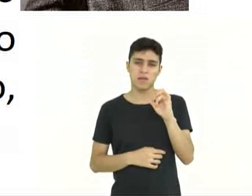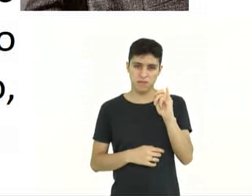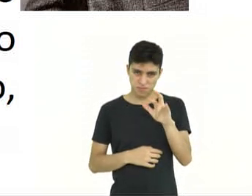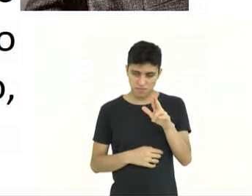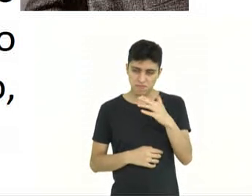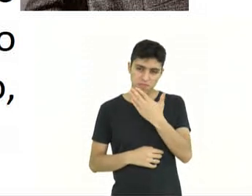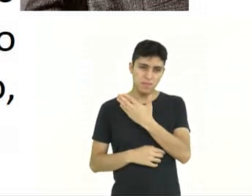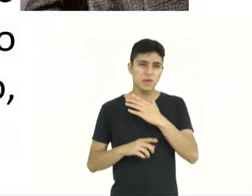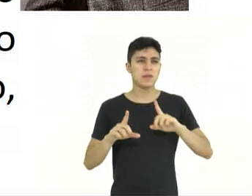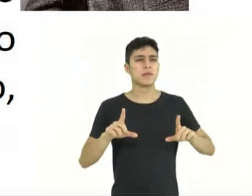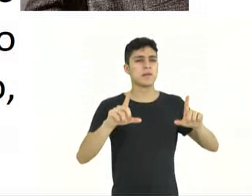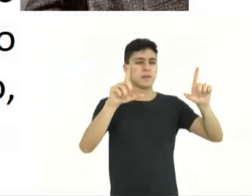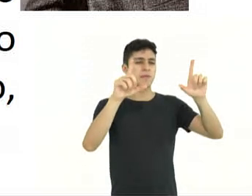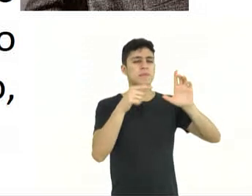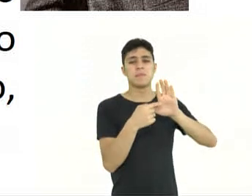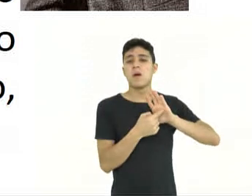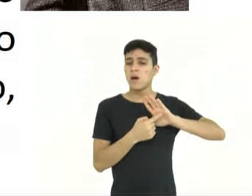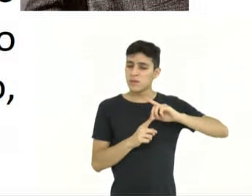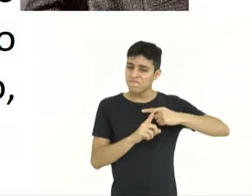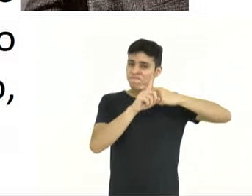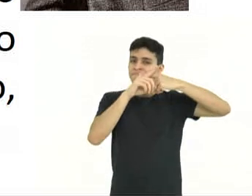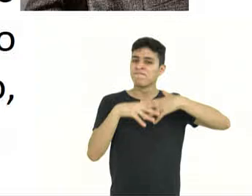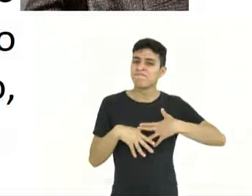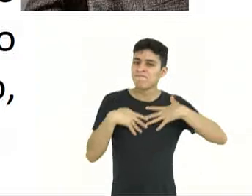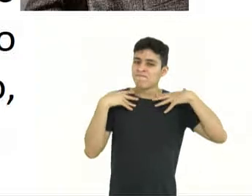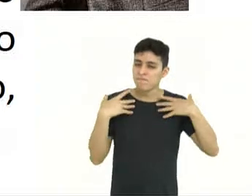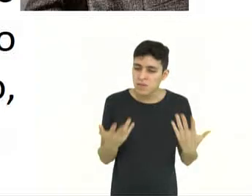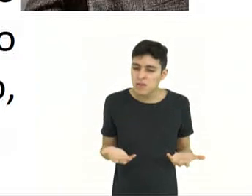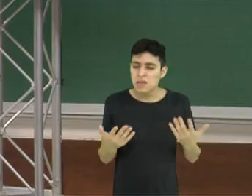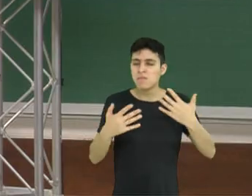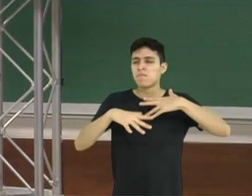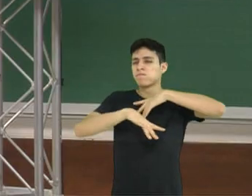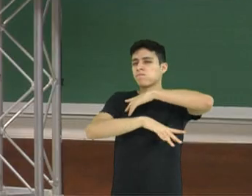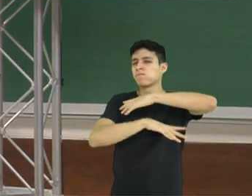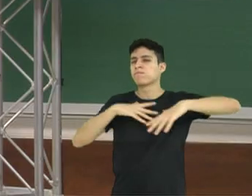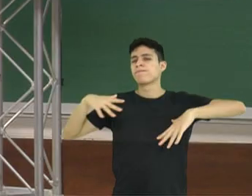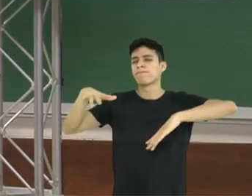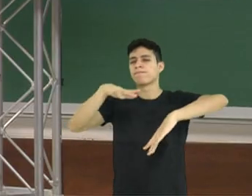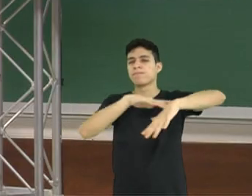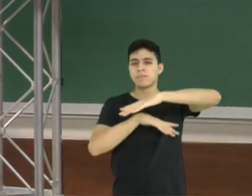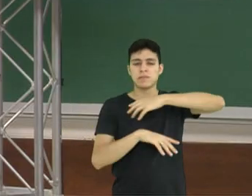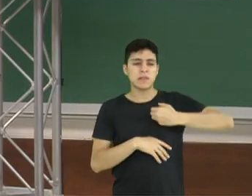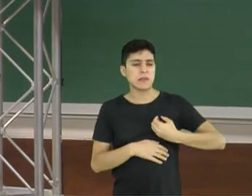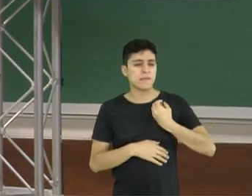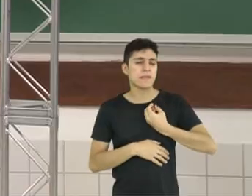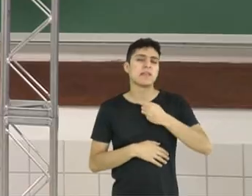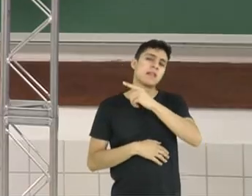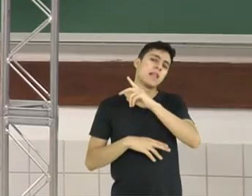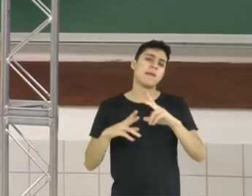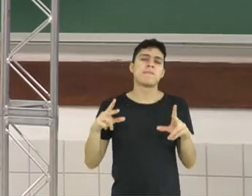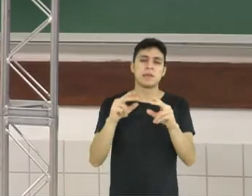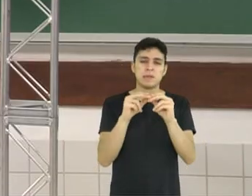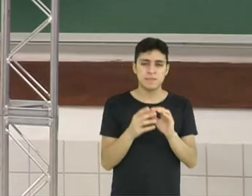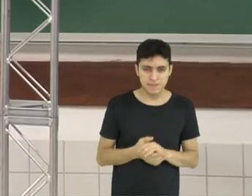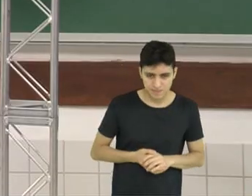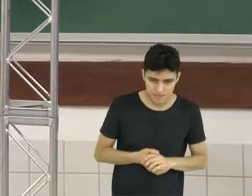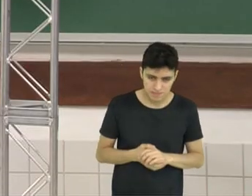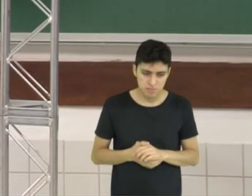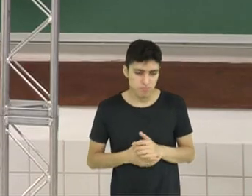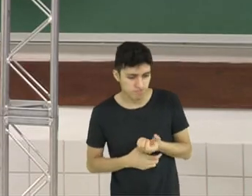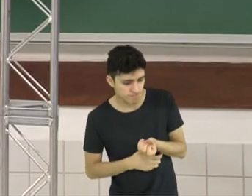é manifesta otimismo alegria e intensa movimentação da vida parisiense com muitos artistas impressionistas